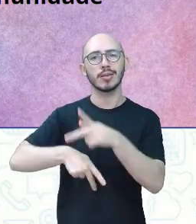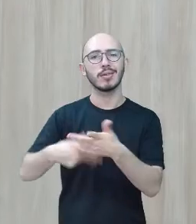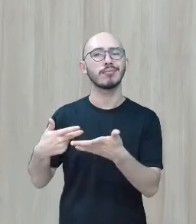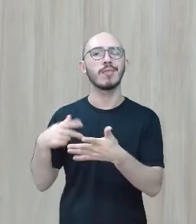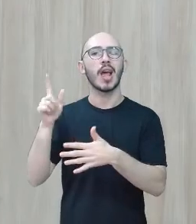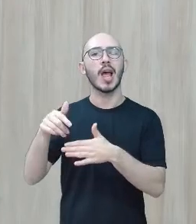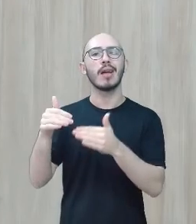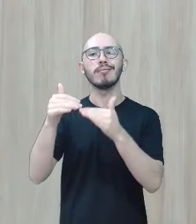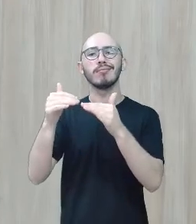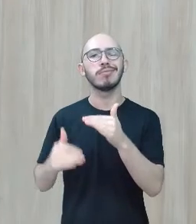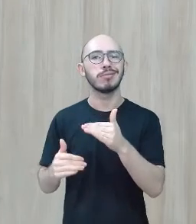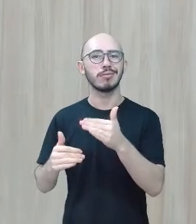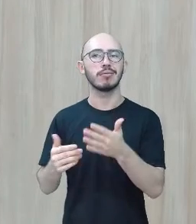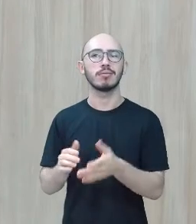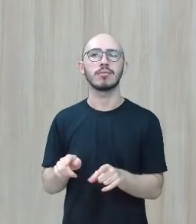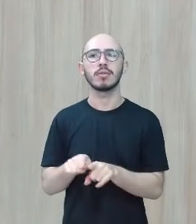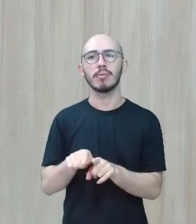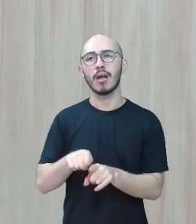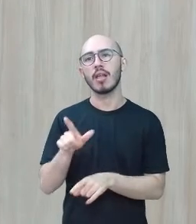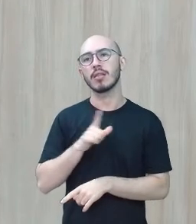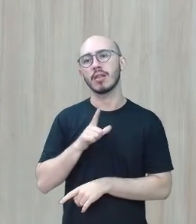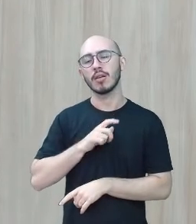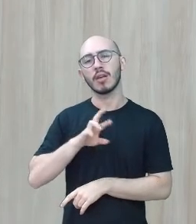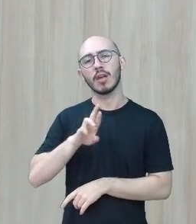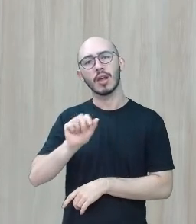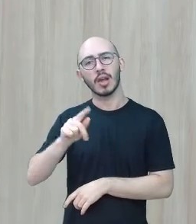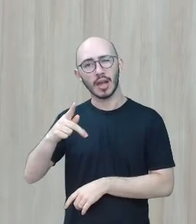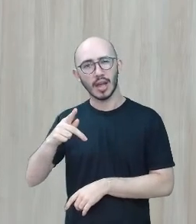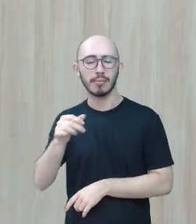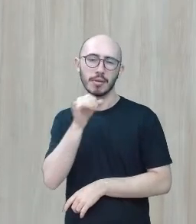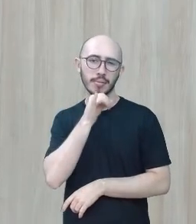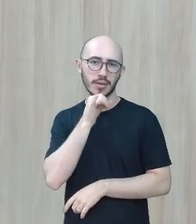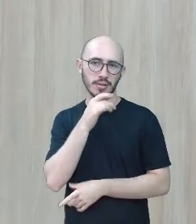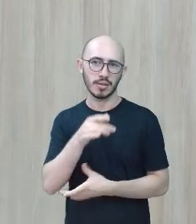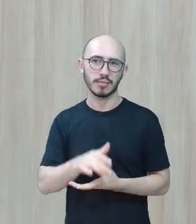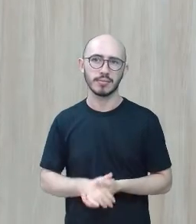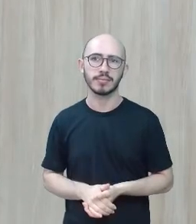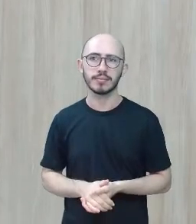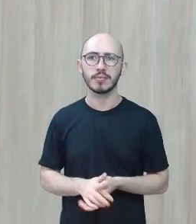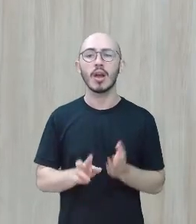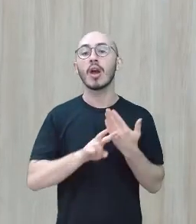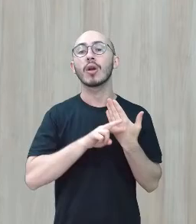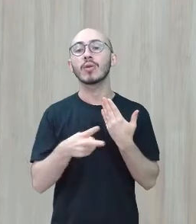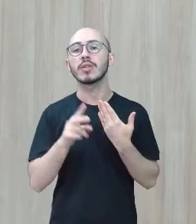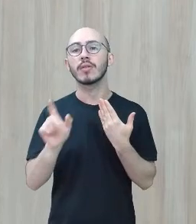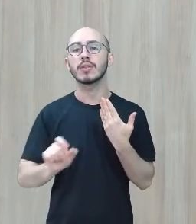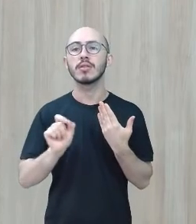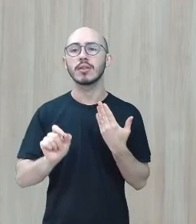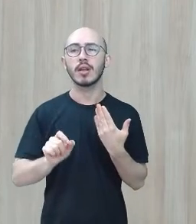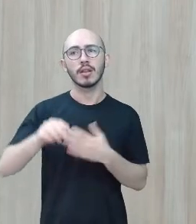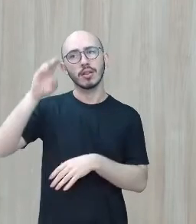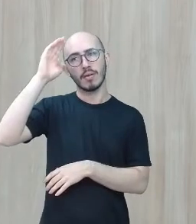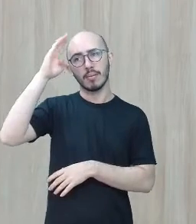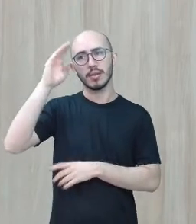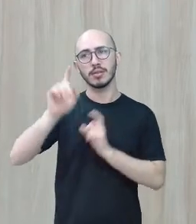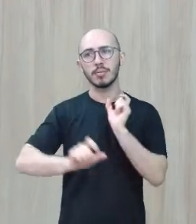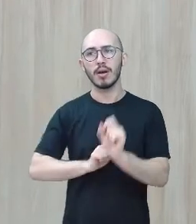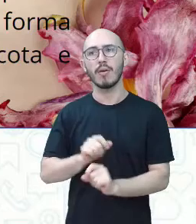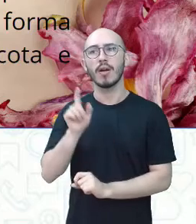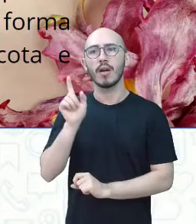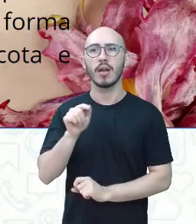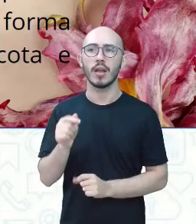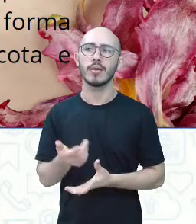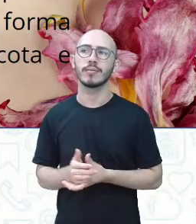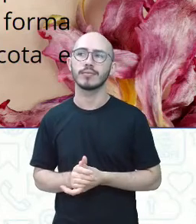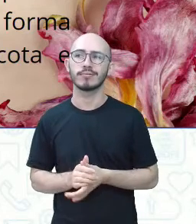como aconteceu com o rap, isso também fundamenta esse preconceito. E qual a consequência? A principal consequência é o quê? É